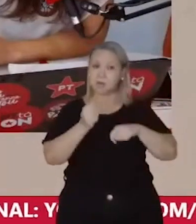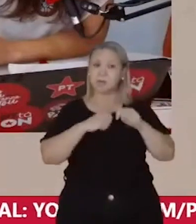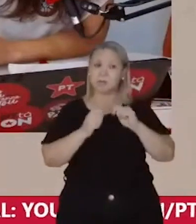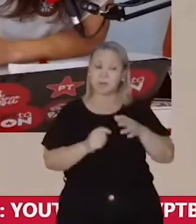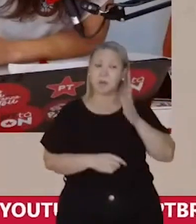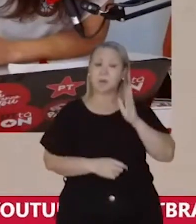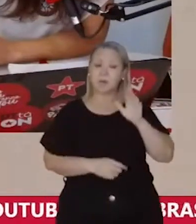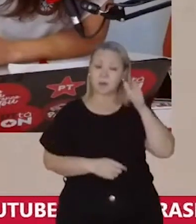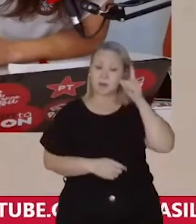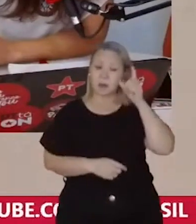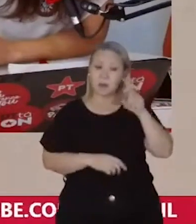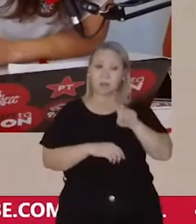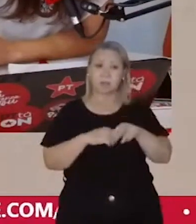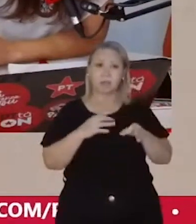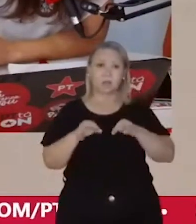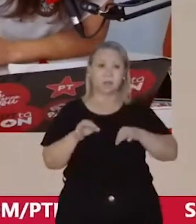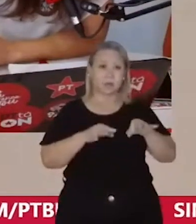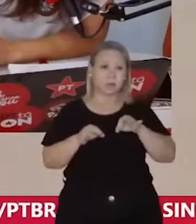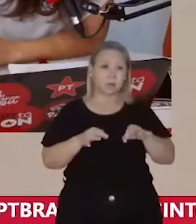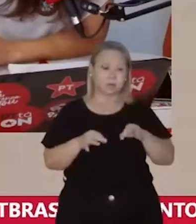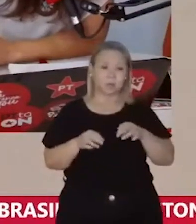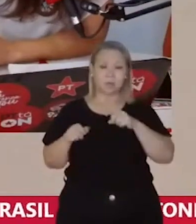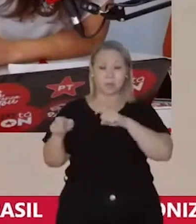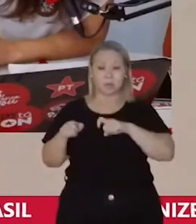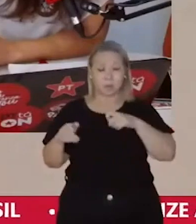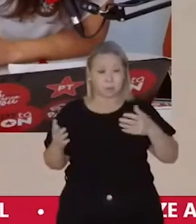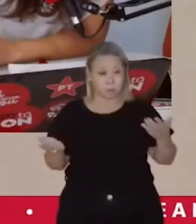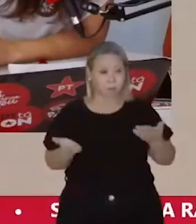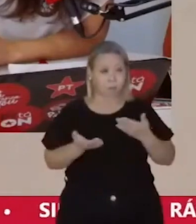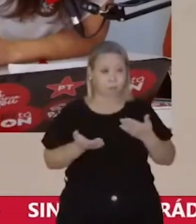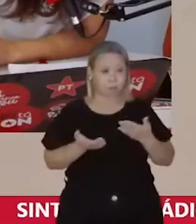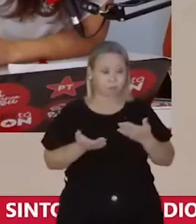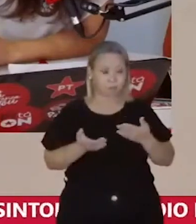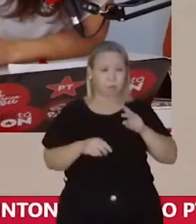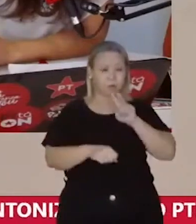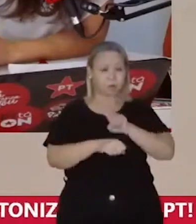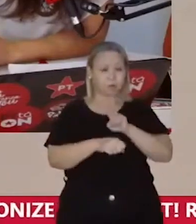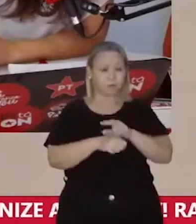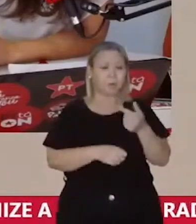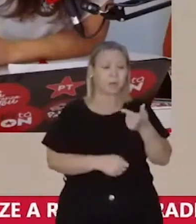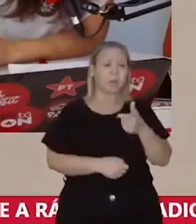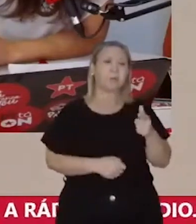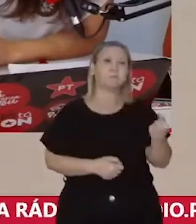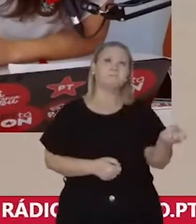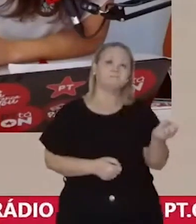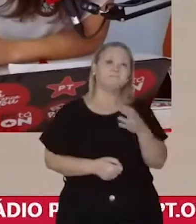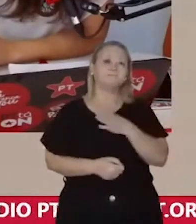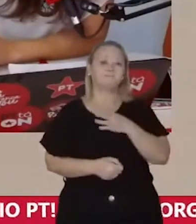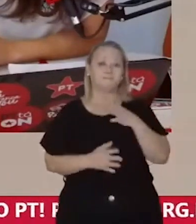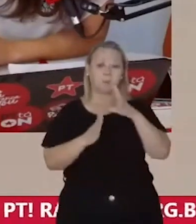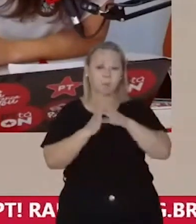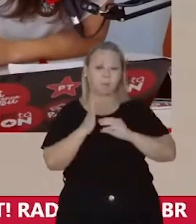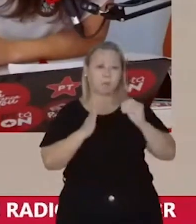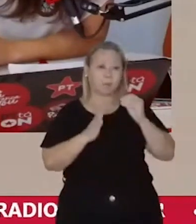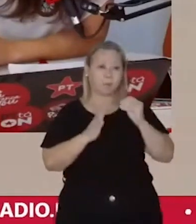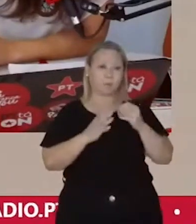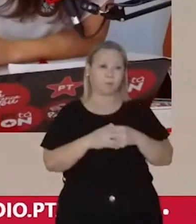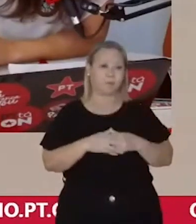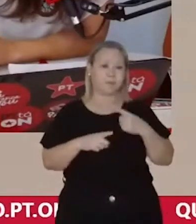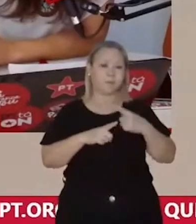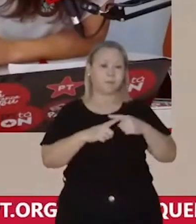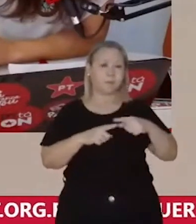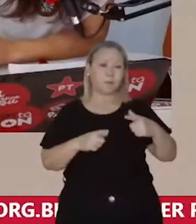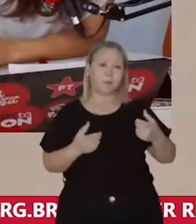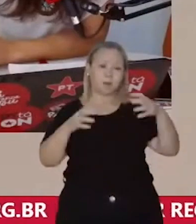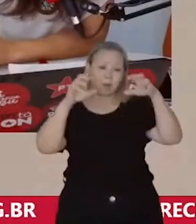inviabilizando. O próprio agronegócio do jeito que ele é hoje. E nós defendemos um novo modelo. Por quê? Porque o regime de chuvas está diminuindo na região